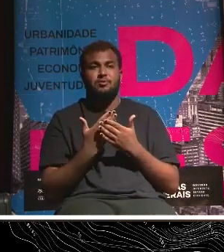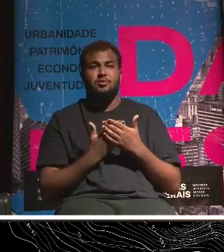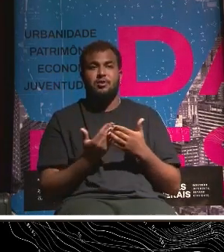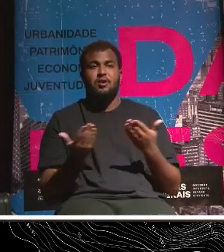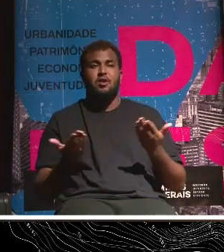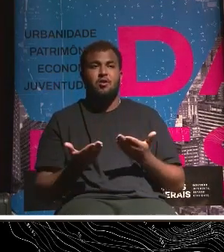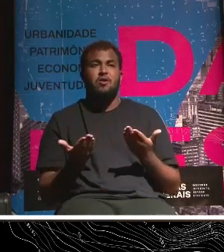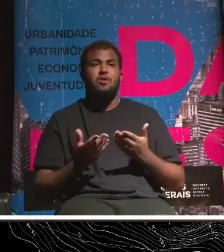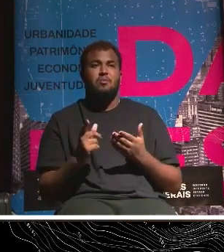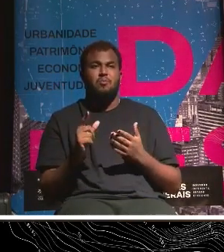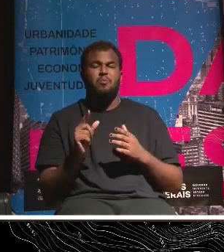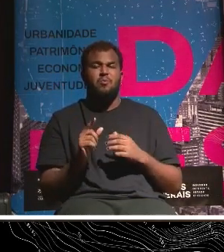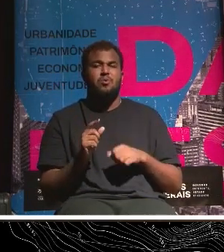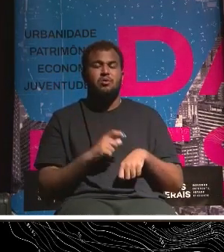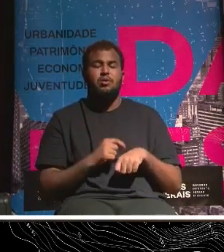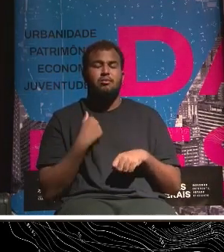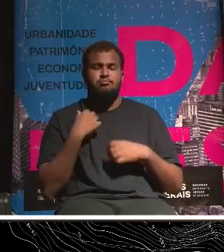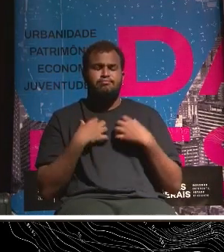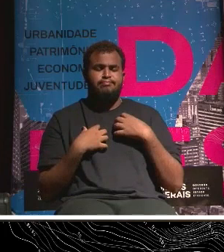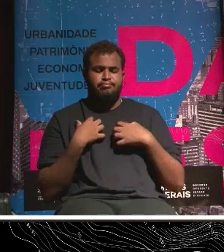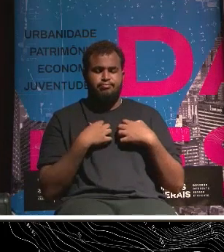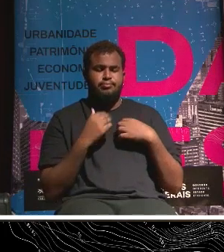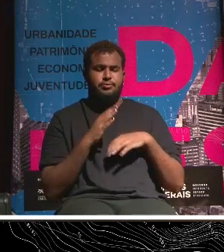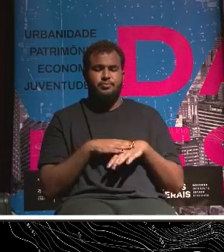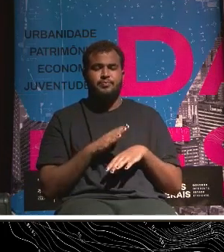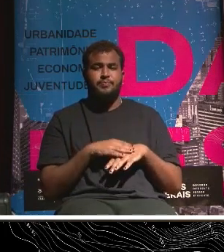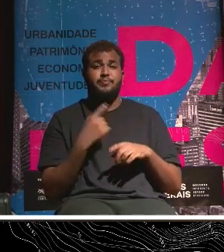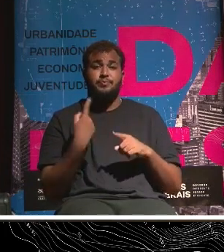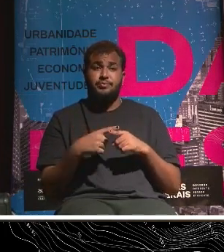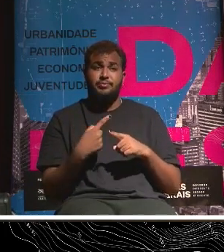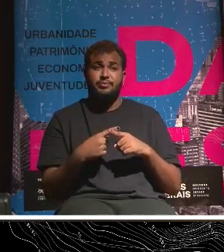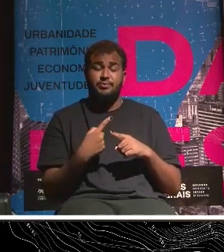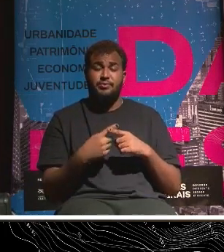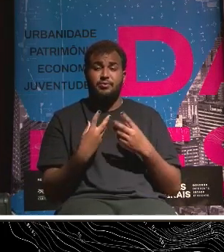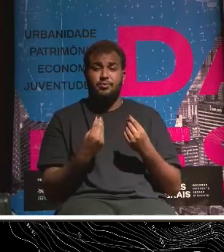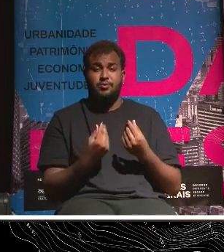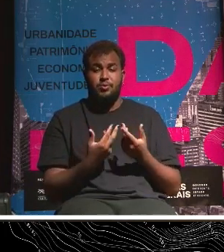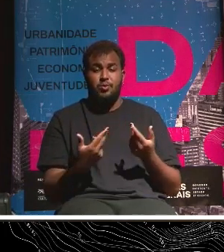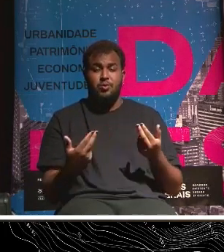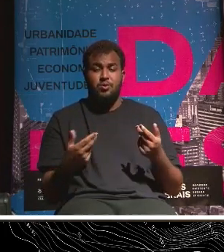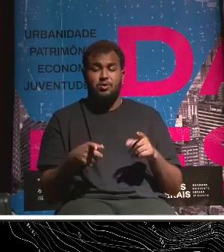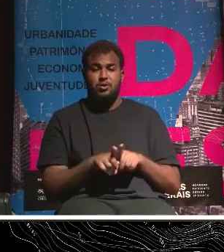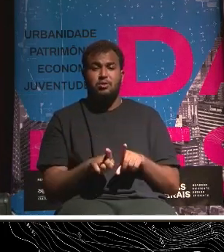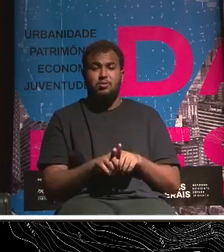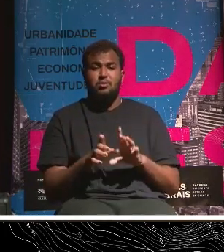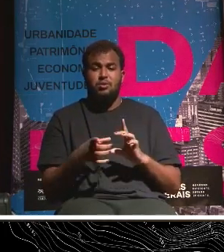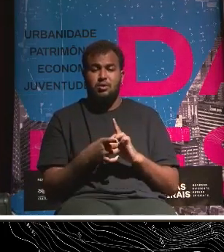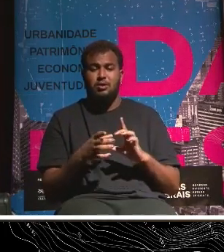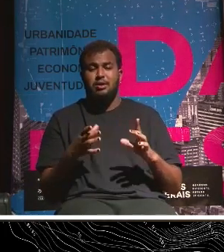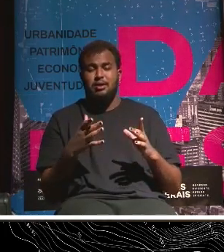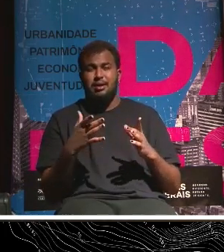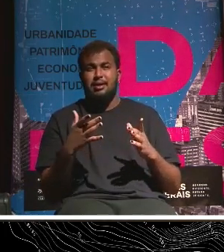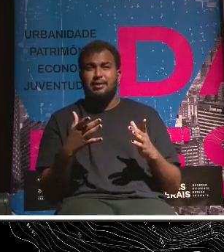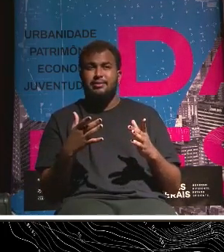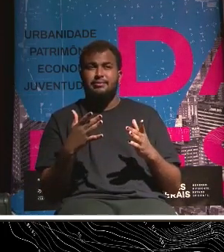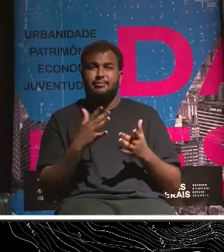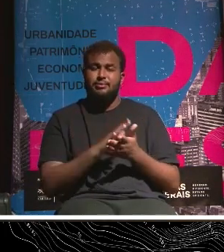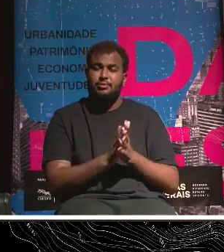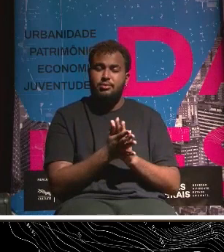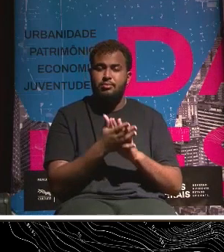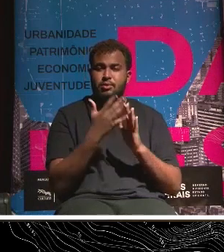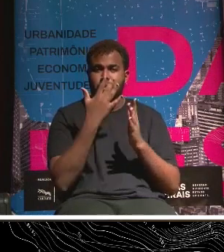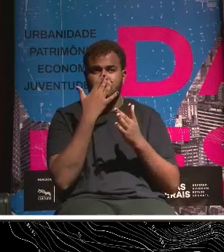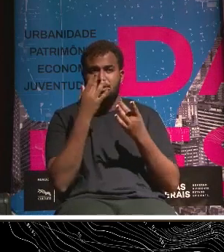mais incomodado, inquietado, porque isso traz também questões ligadas à discriminação, a questões